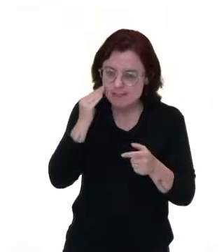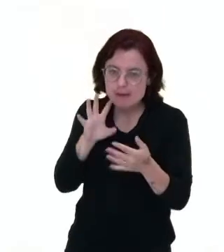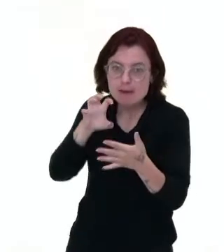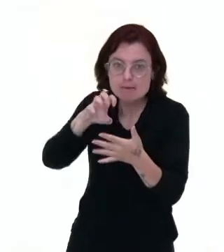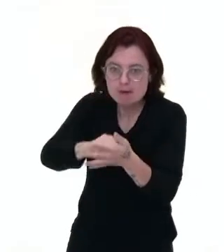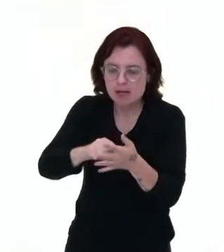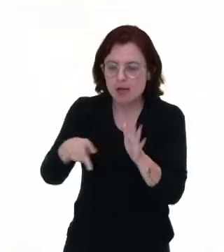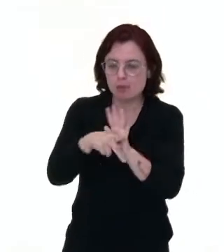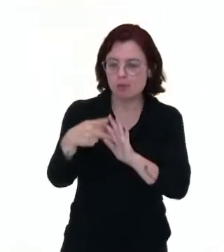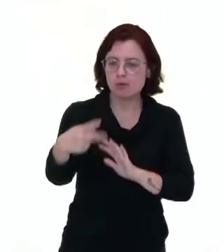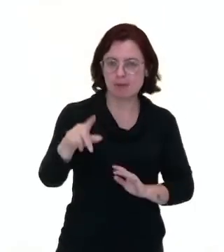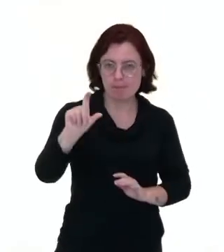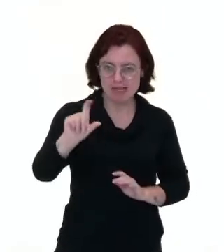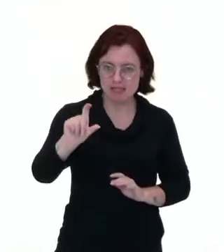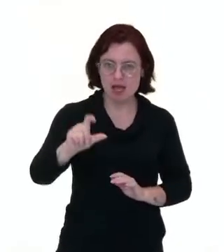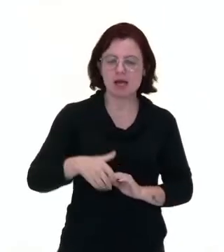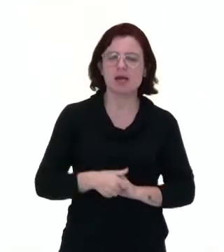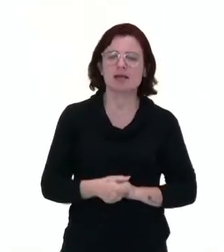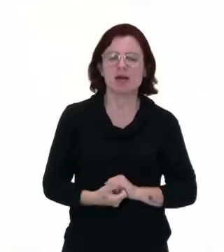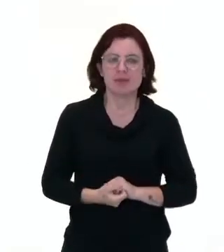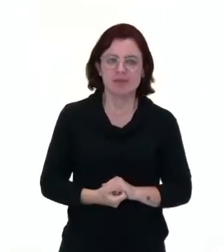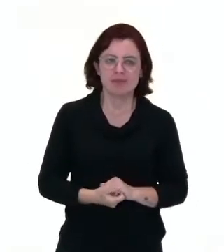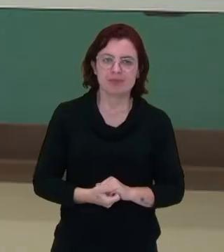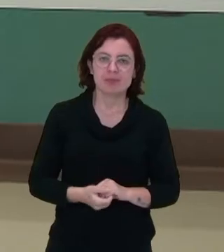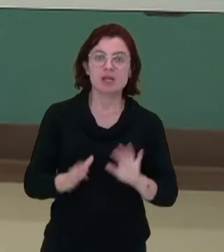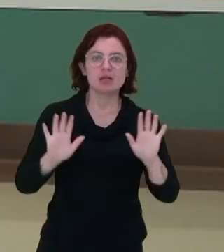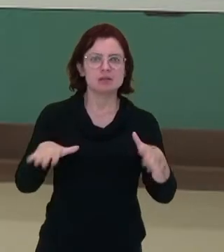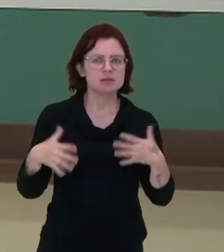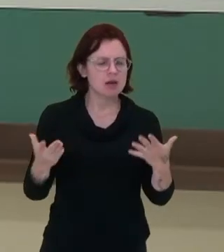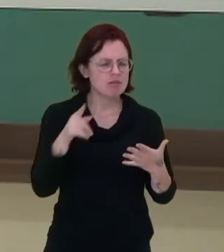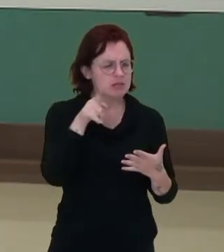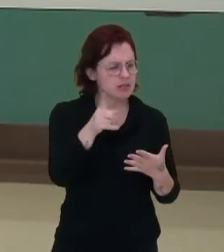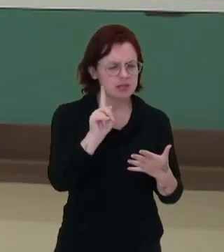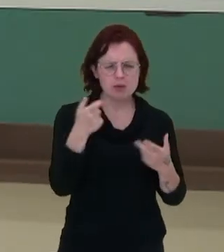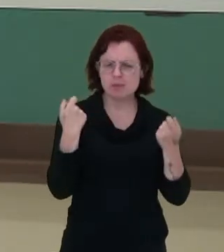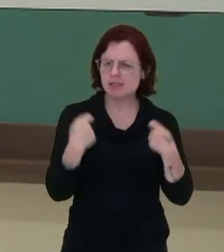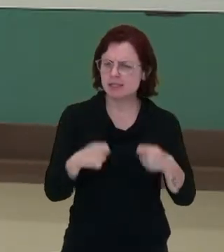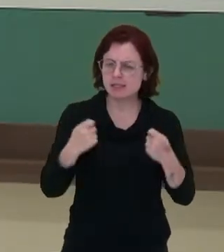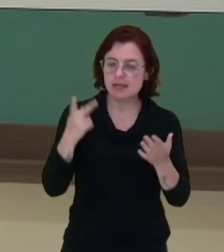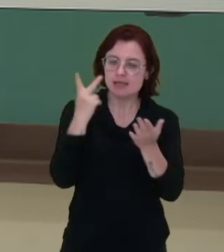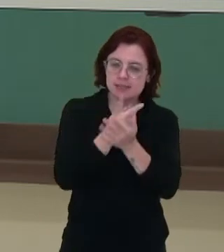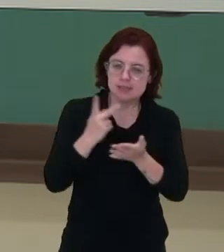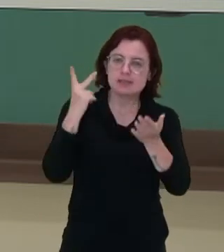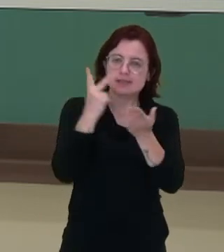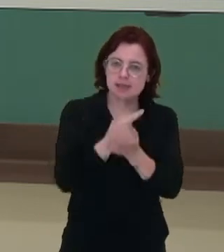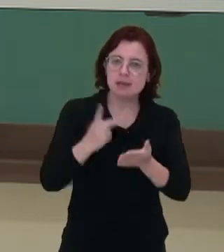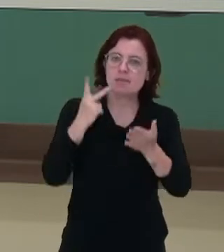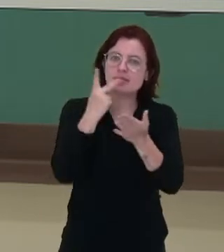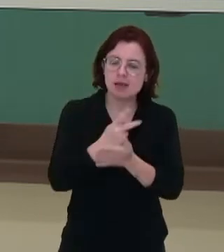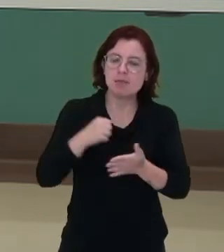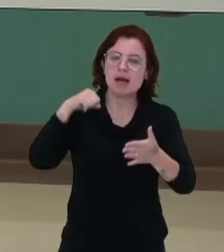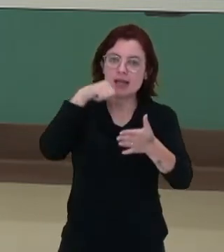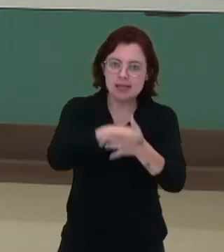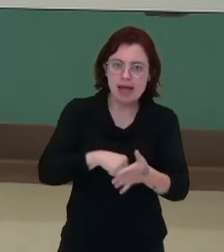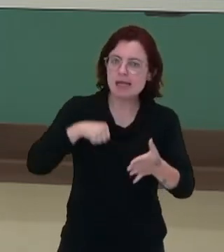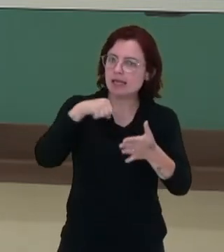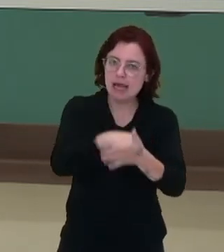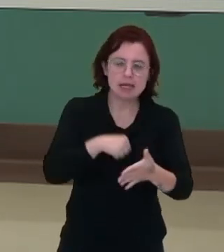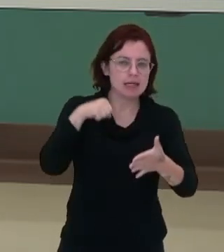na jogada seguinte, tá? Então, você não precisa sempre jogar no ataque. Você